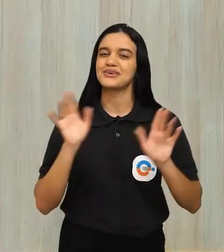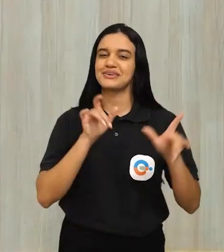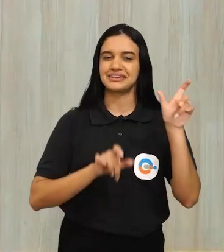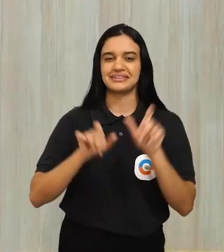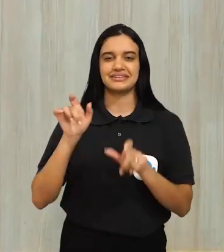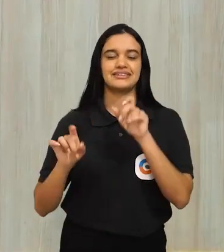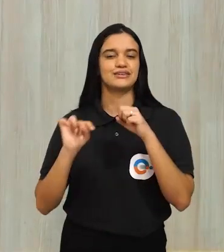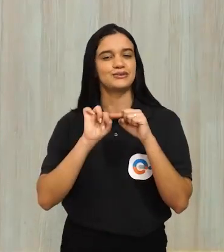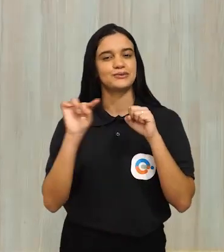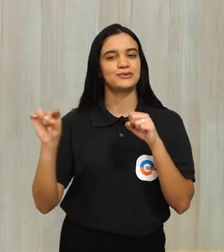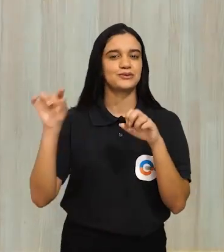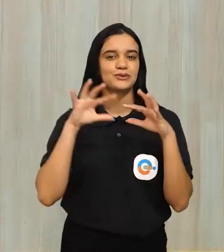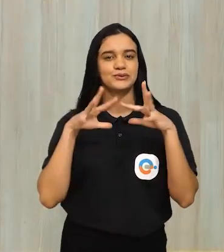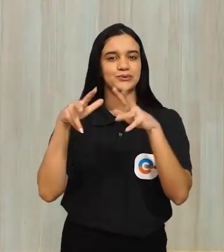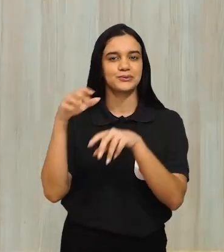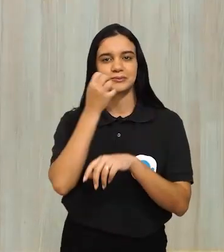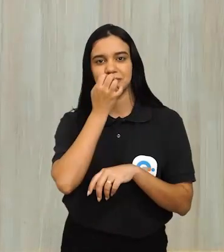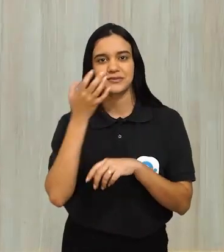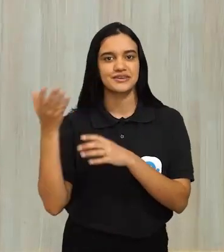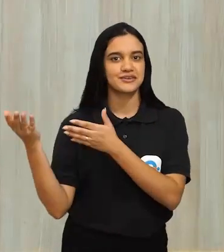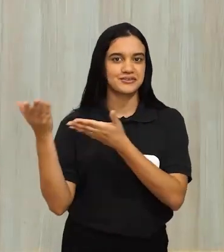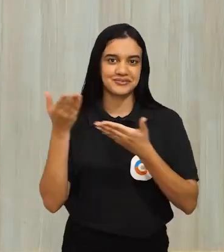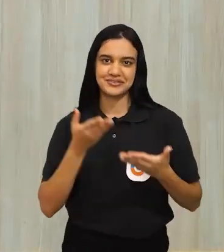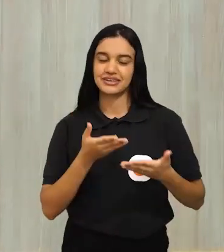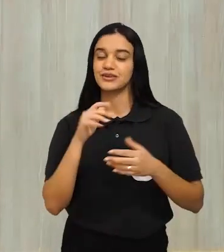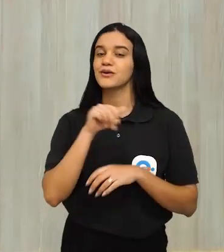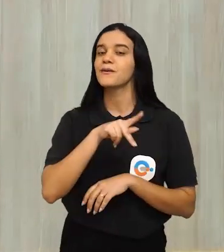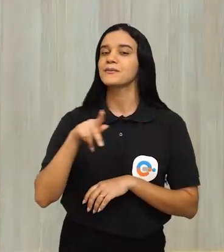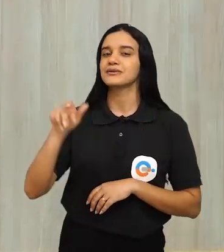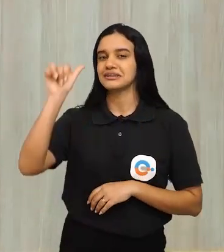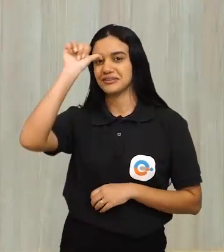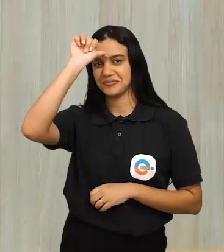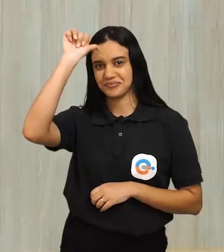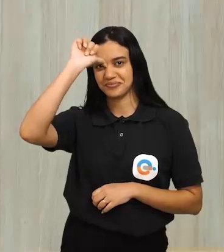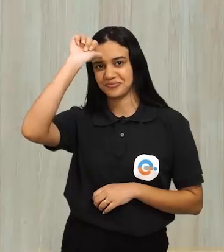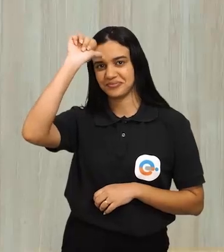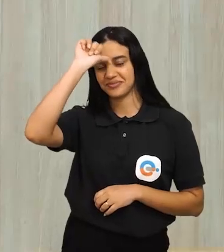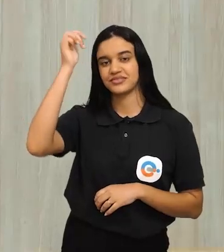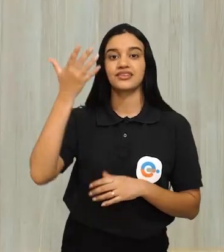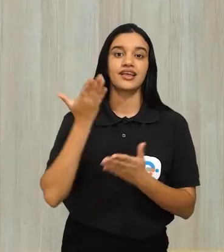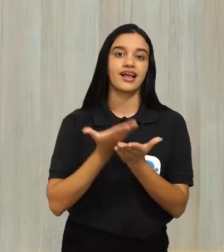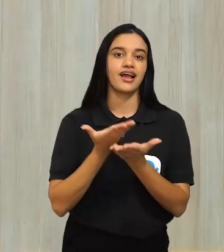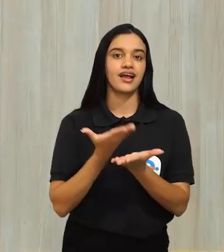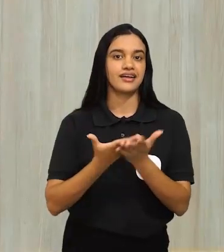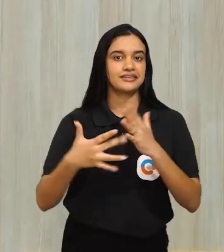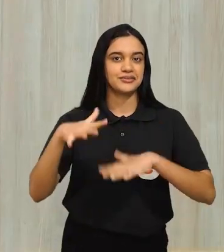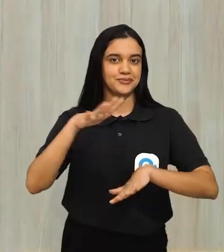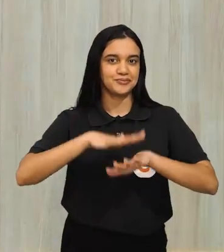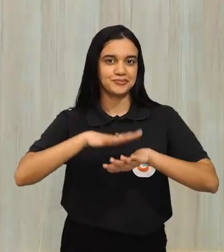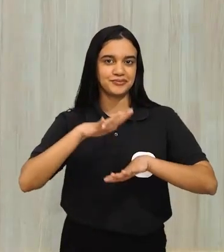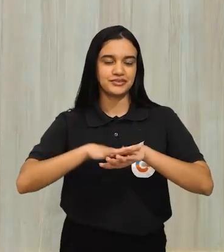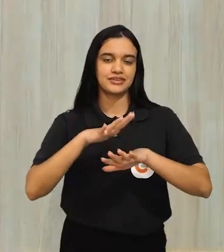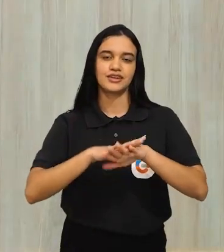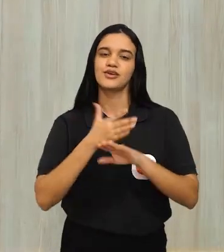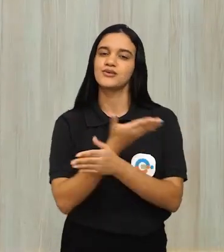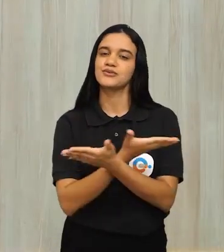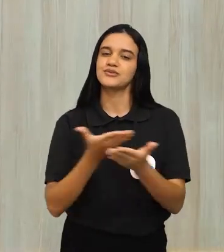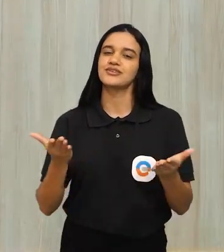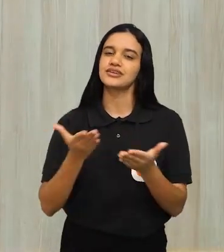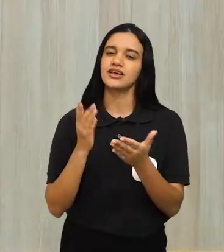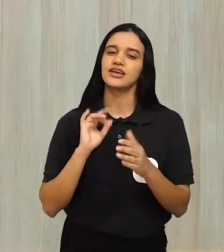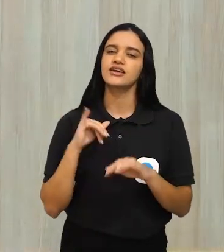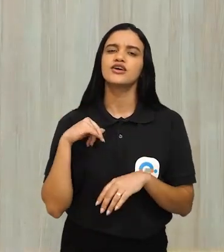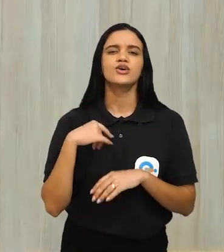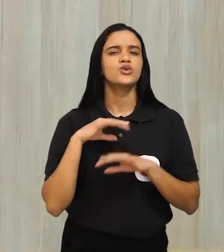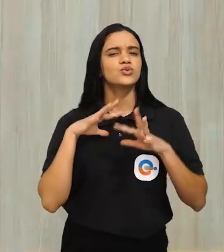fala galerinha do on Tec sejam todos muito bem-vindos Professor wion Moura Mais uma aula de matemática para vocês